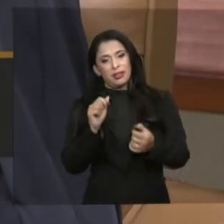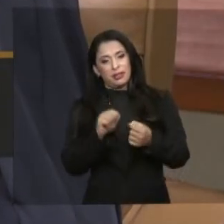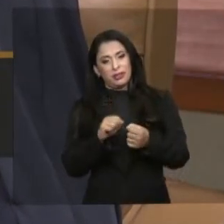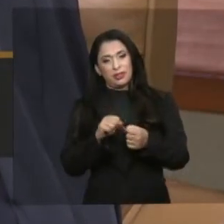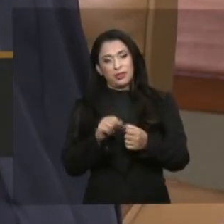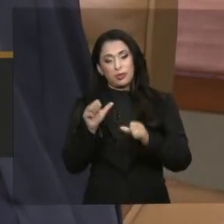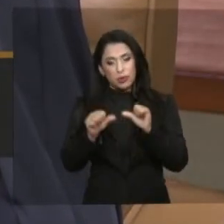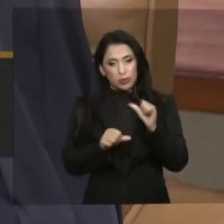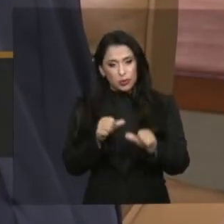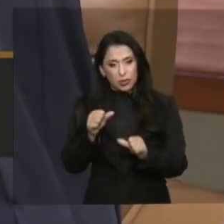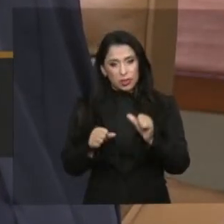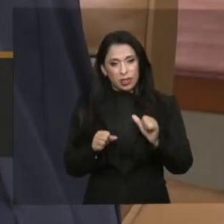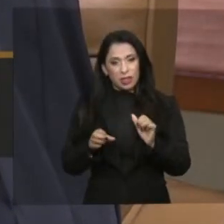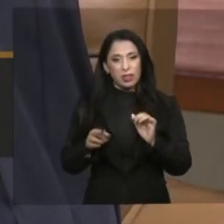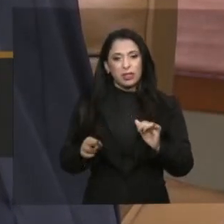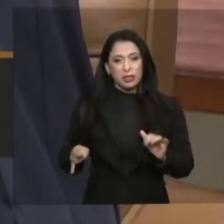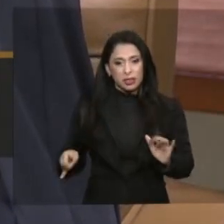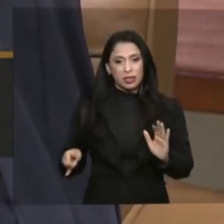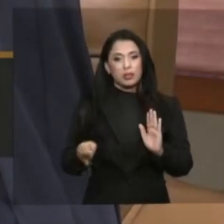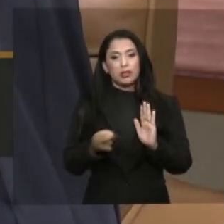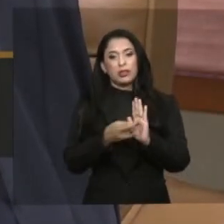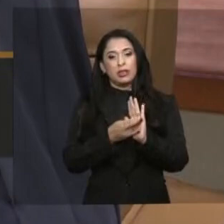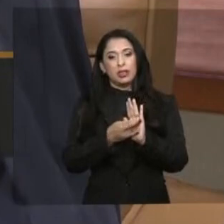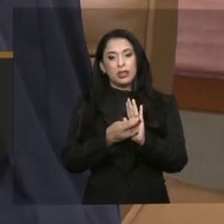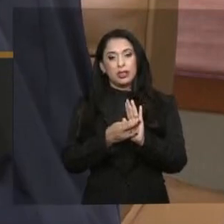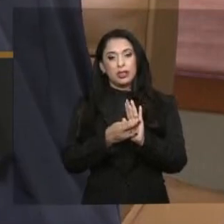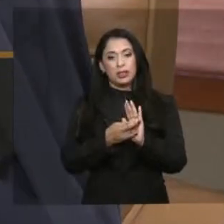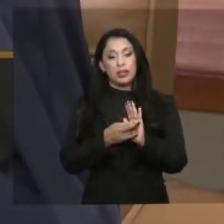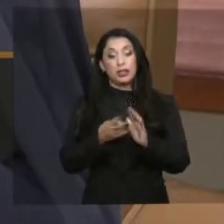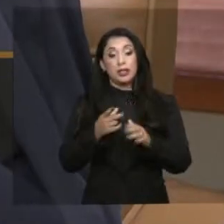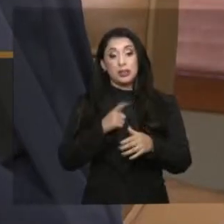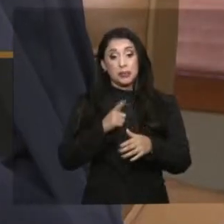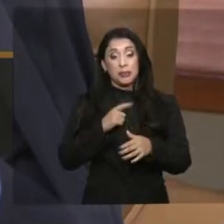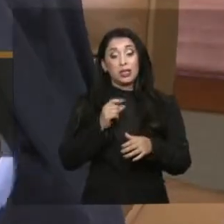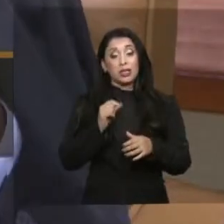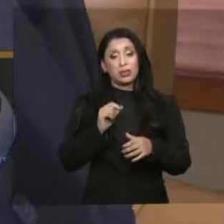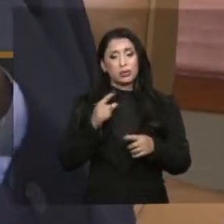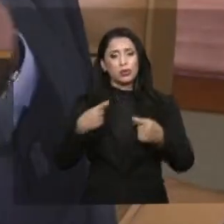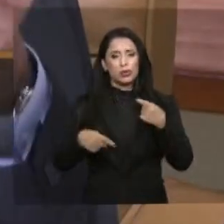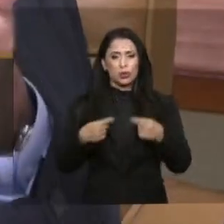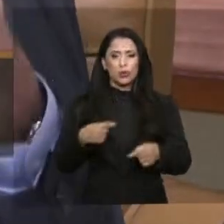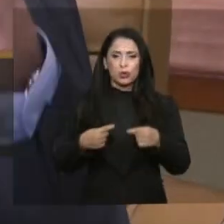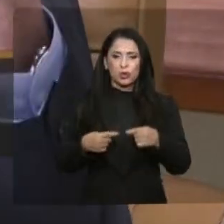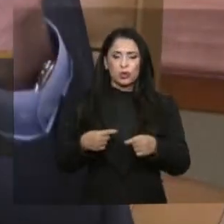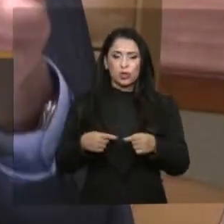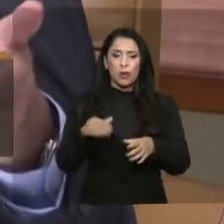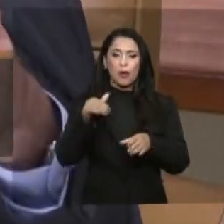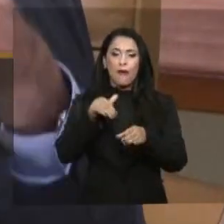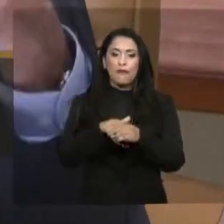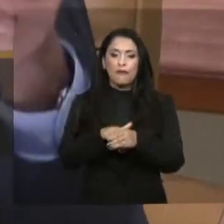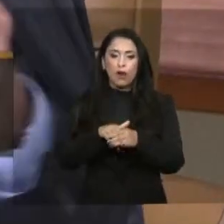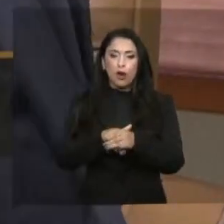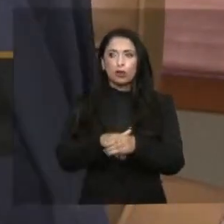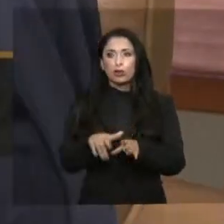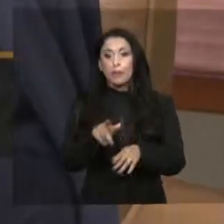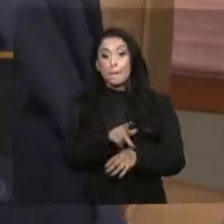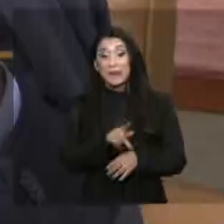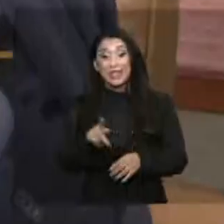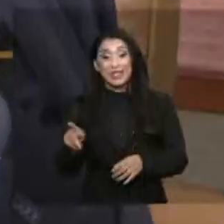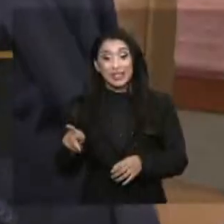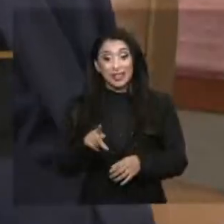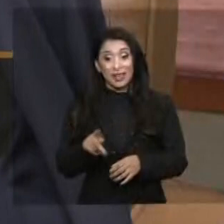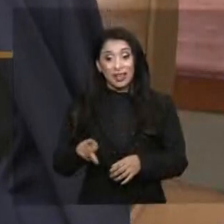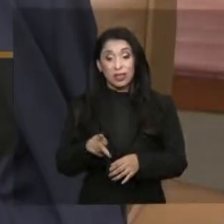no regimento interno, né, nesta parte, chegamos até a discutir o voto de qualidade do presidente por